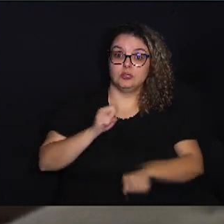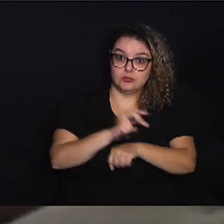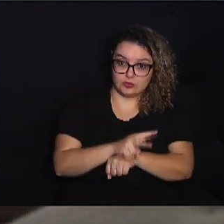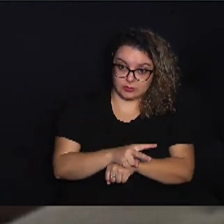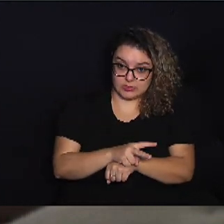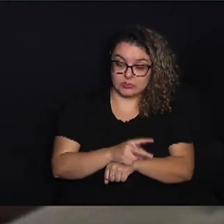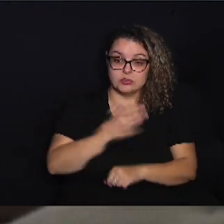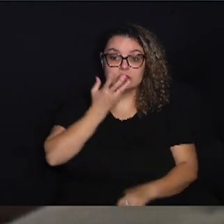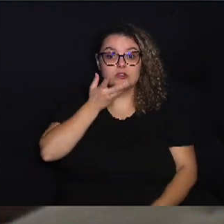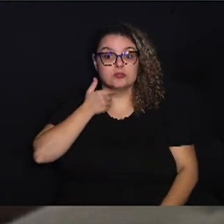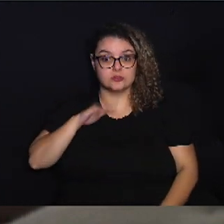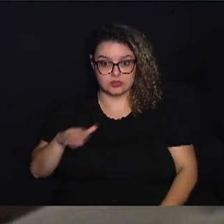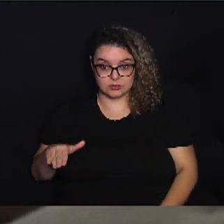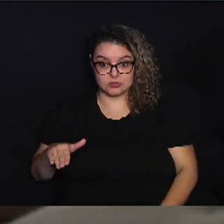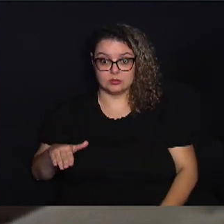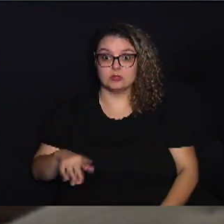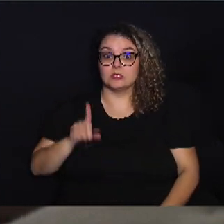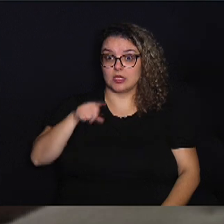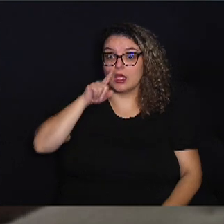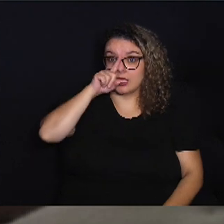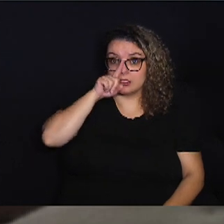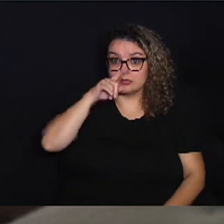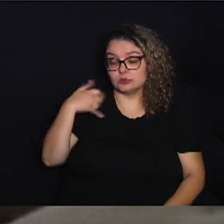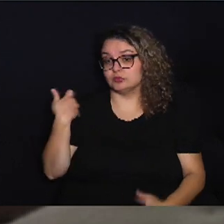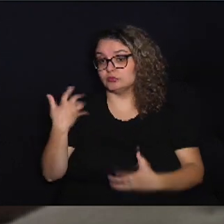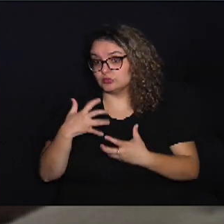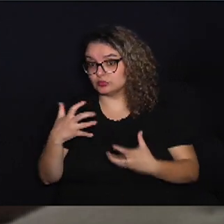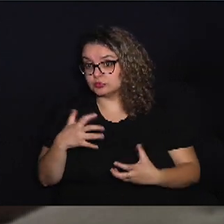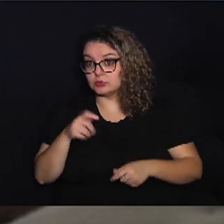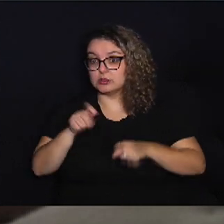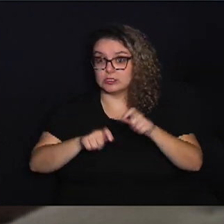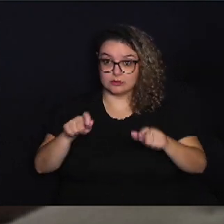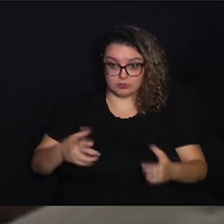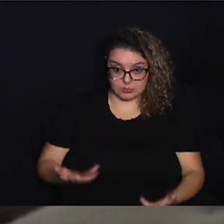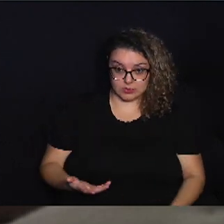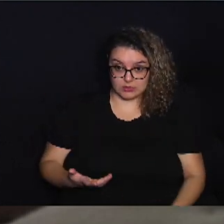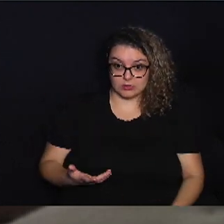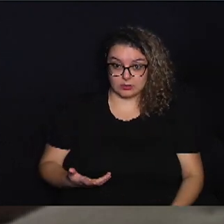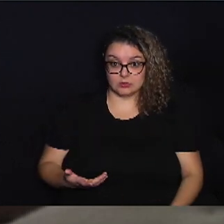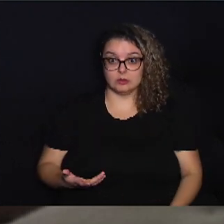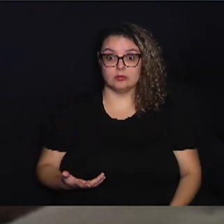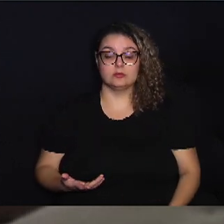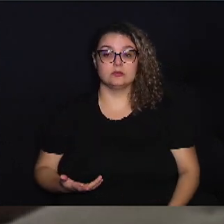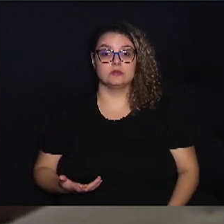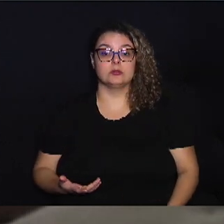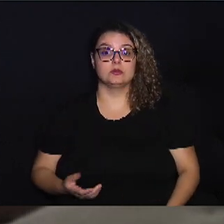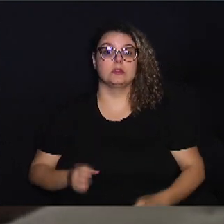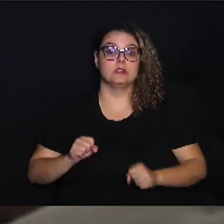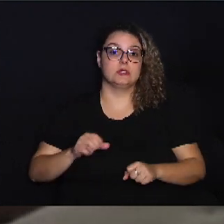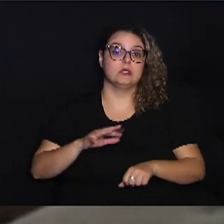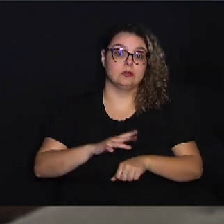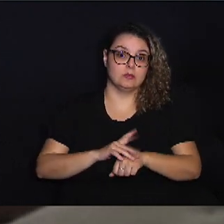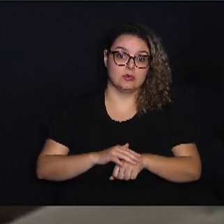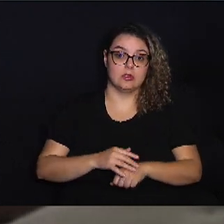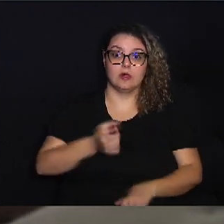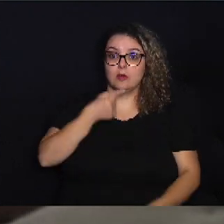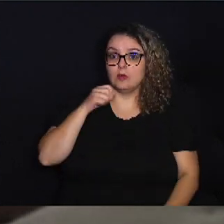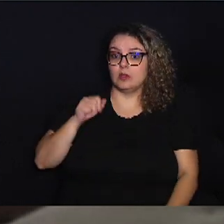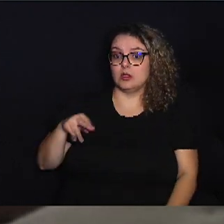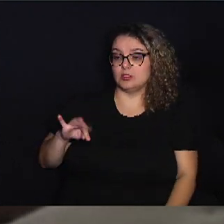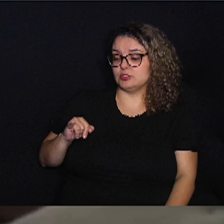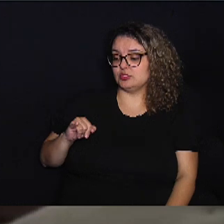nas crianças que são de risco, nos idosos e nas pessoas com doenças, a gente associa um antiviral conhecido aí